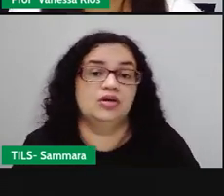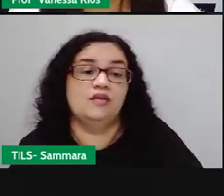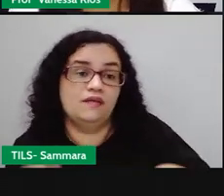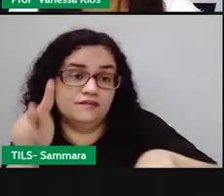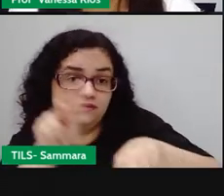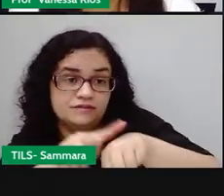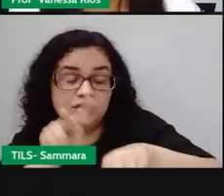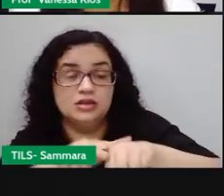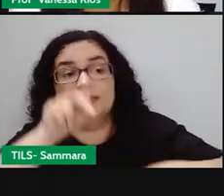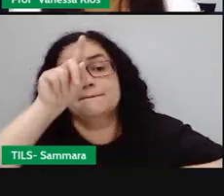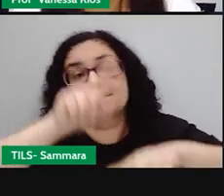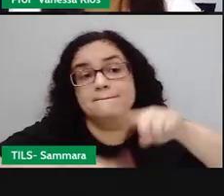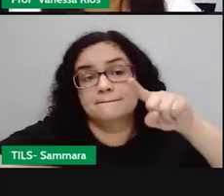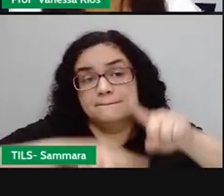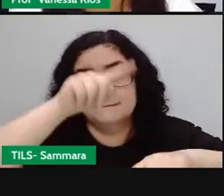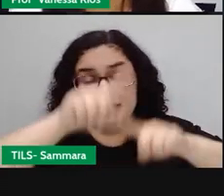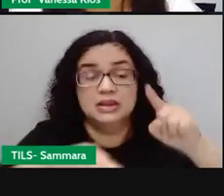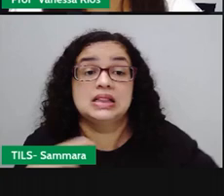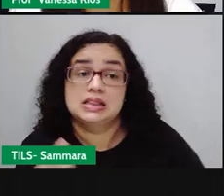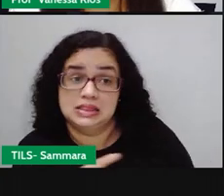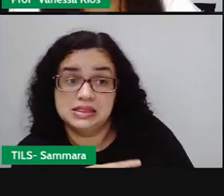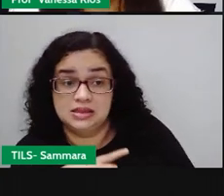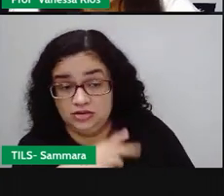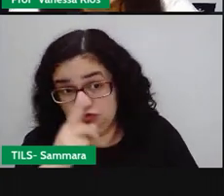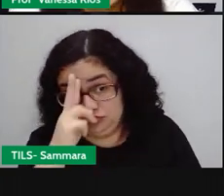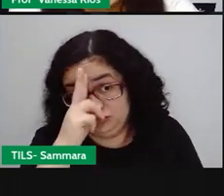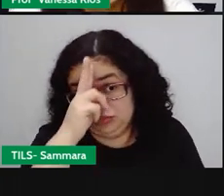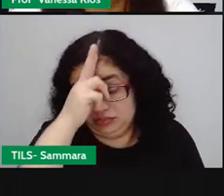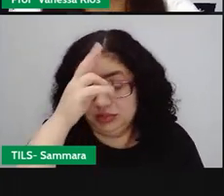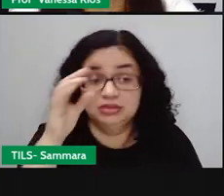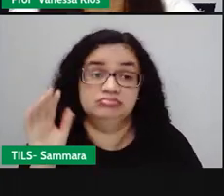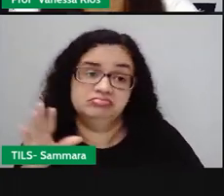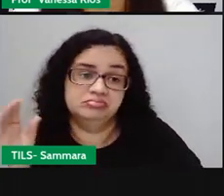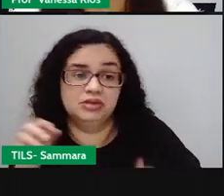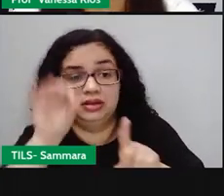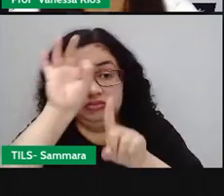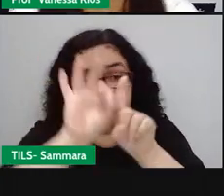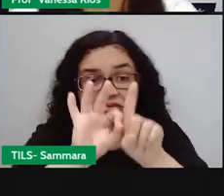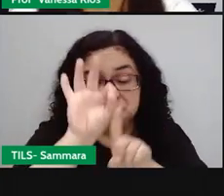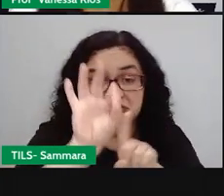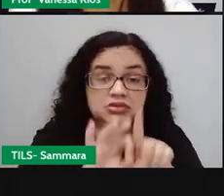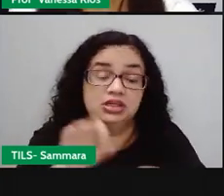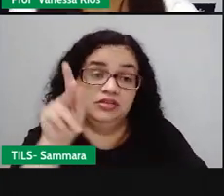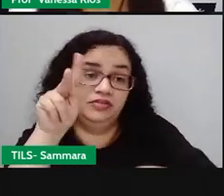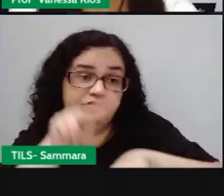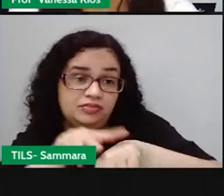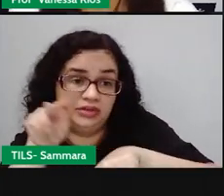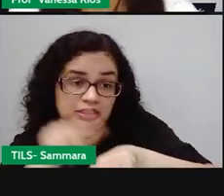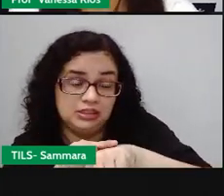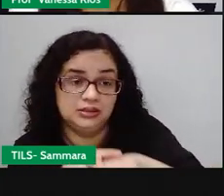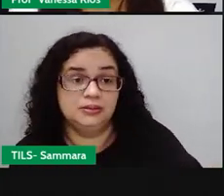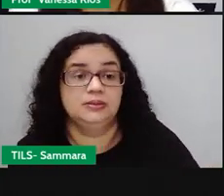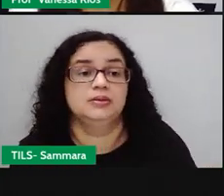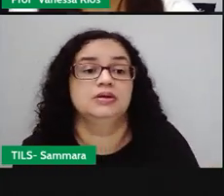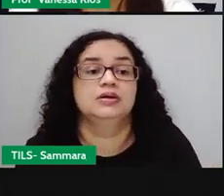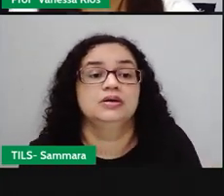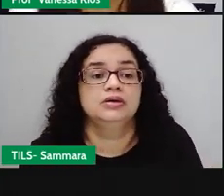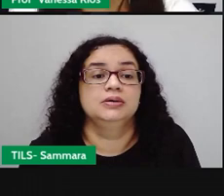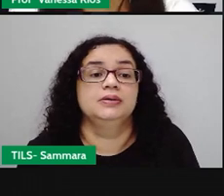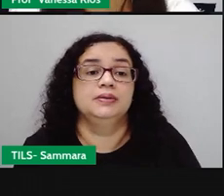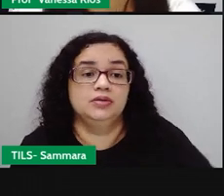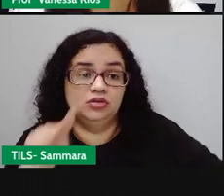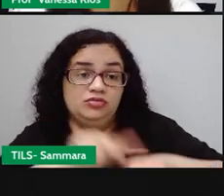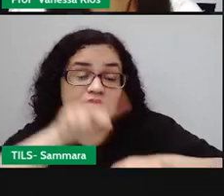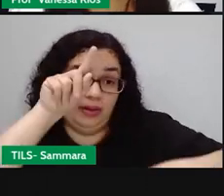um material que não assim tem resistência para a temperatura, né? Determinados vidros. O vidro é um